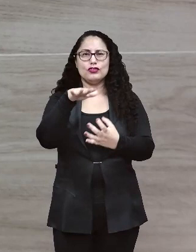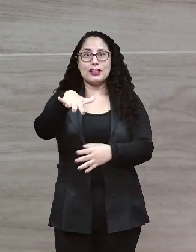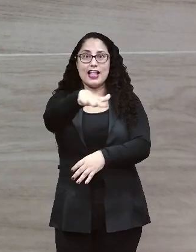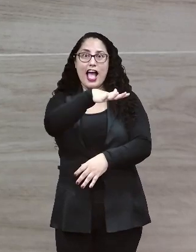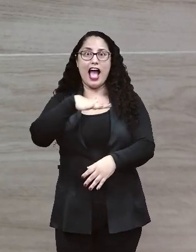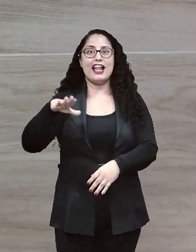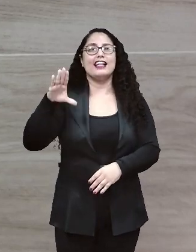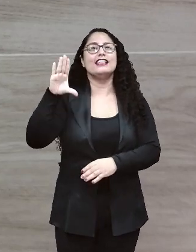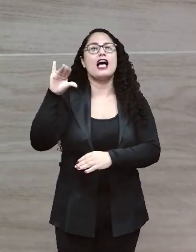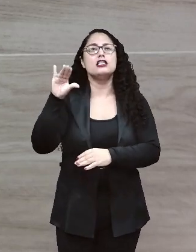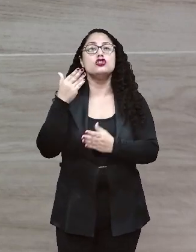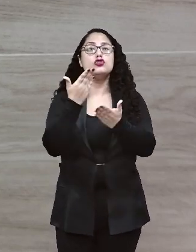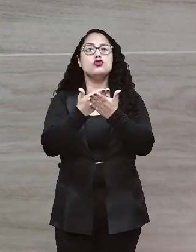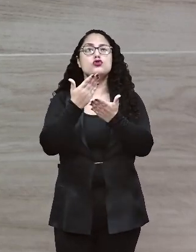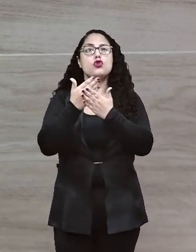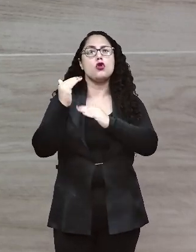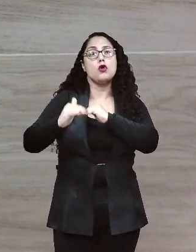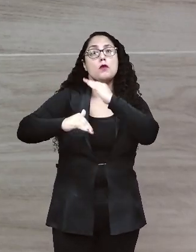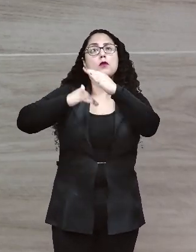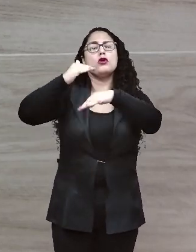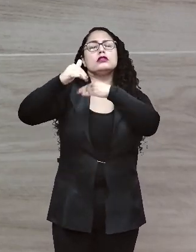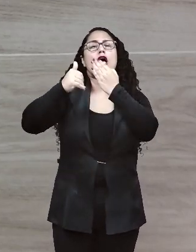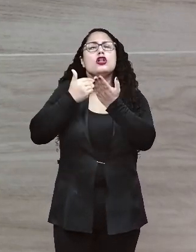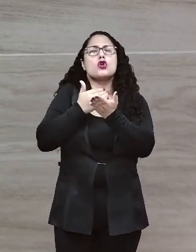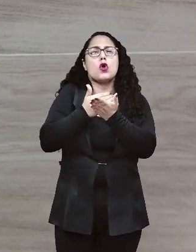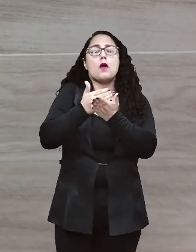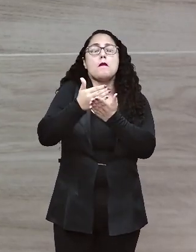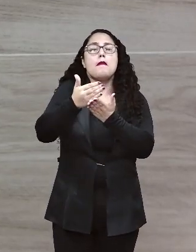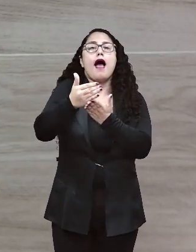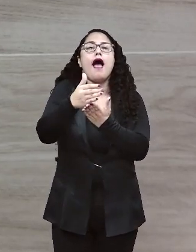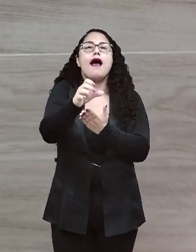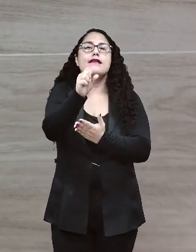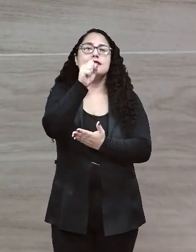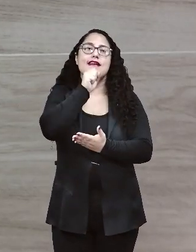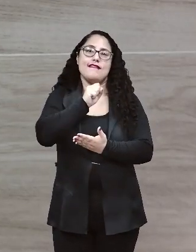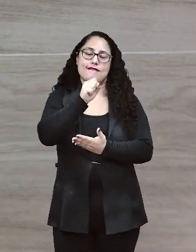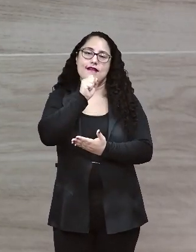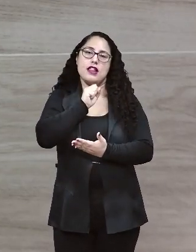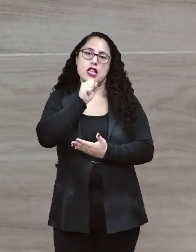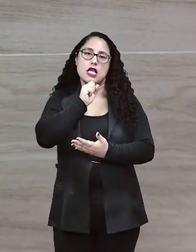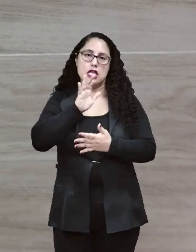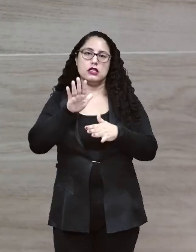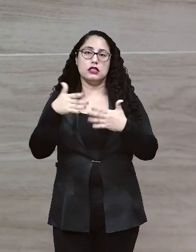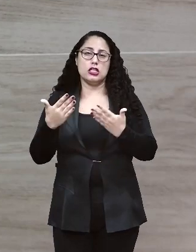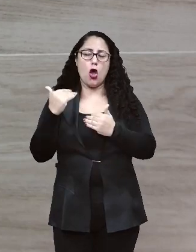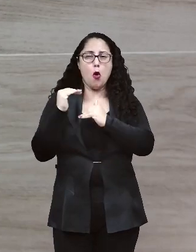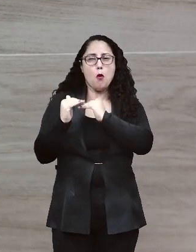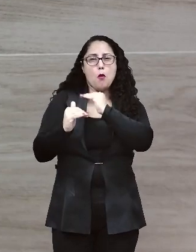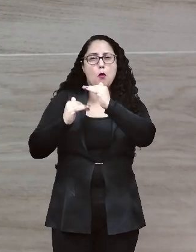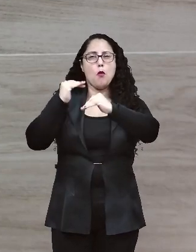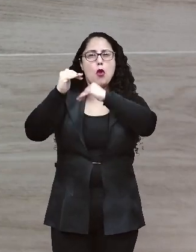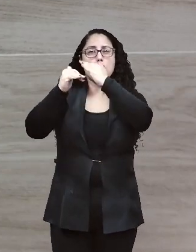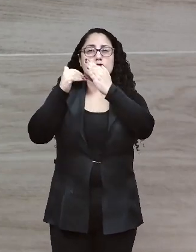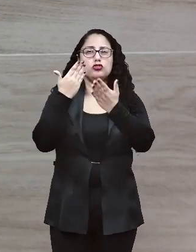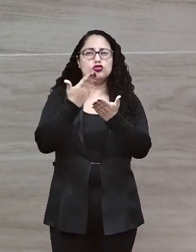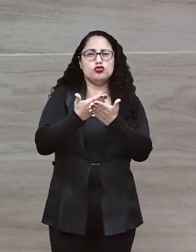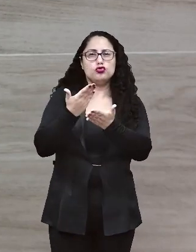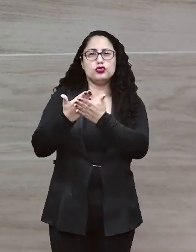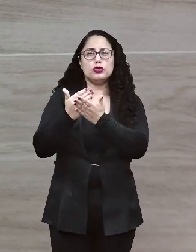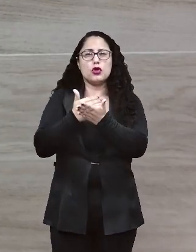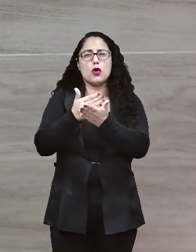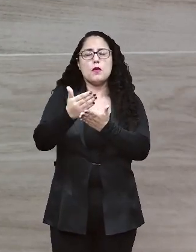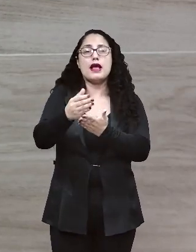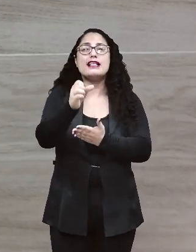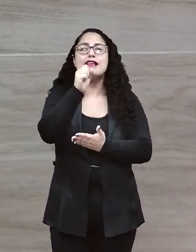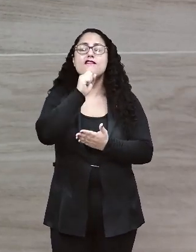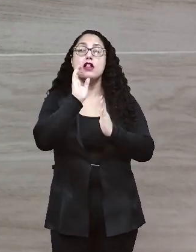da ciência que estuda o processo do envelhecimento, né? E nesse estudo do processo de envelhecimento,